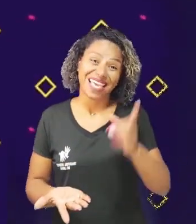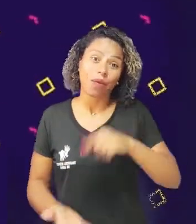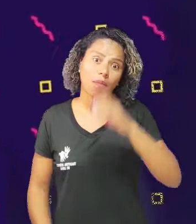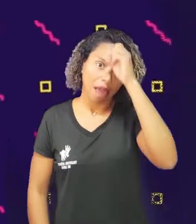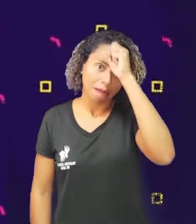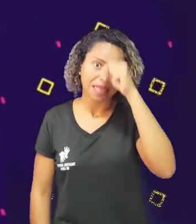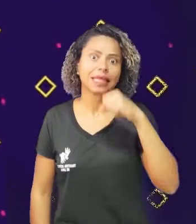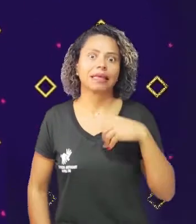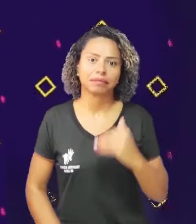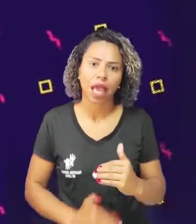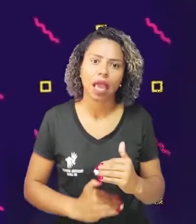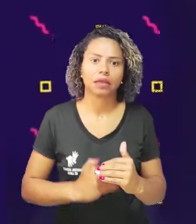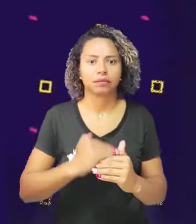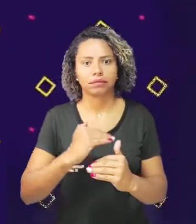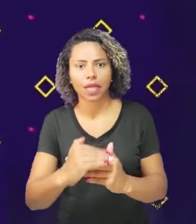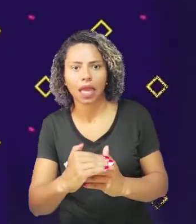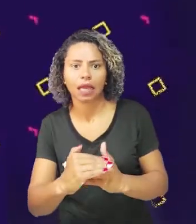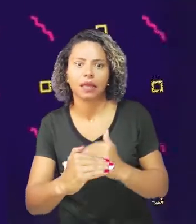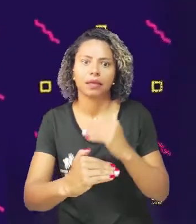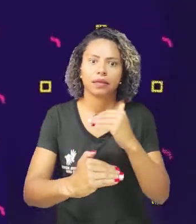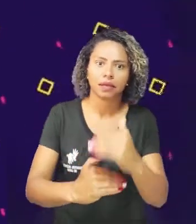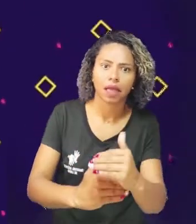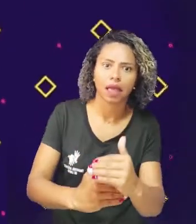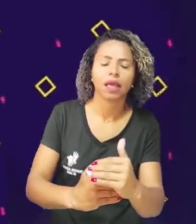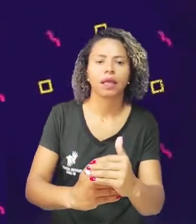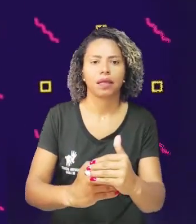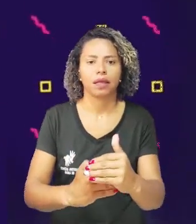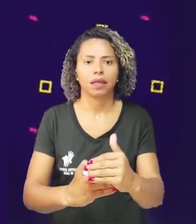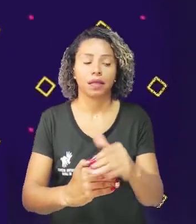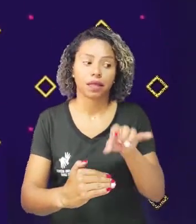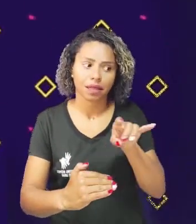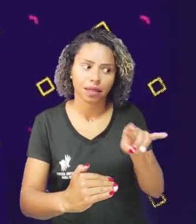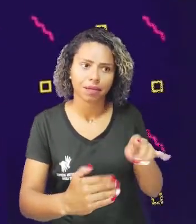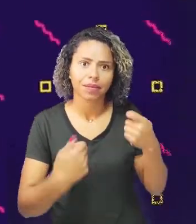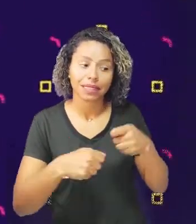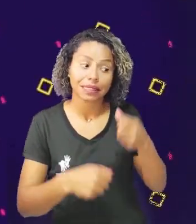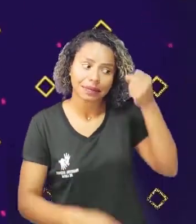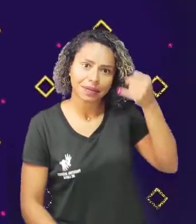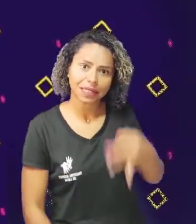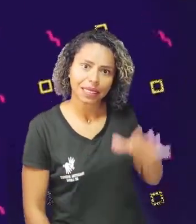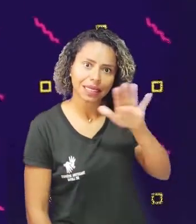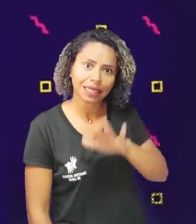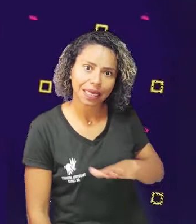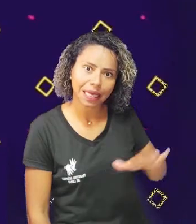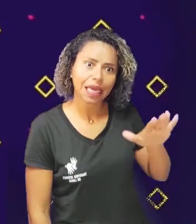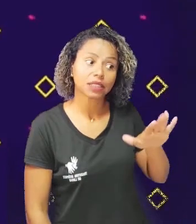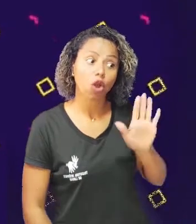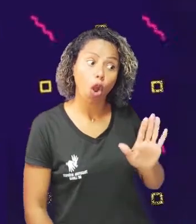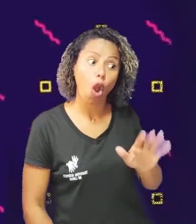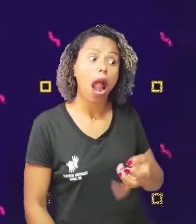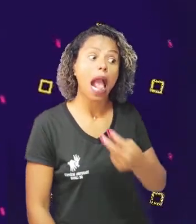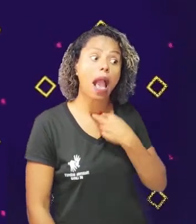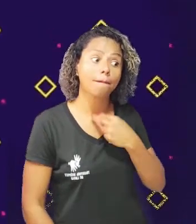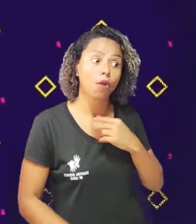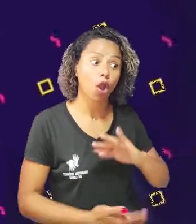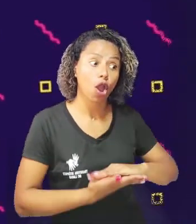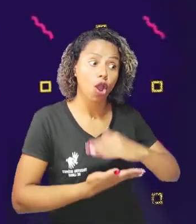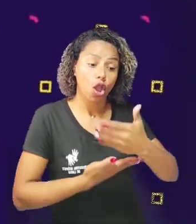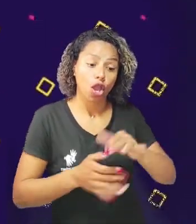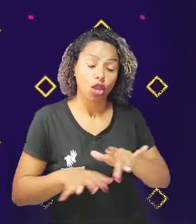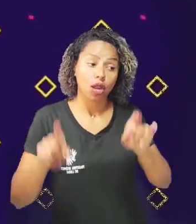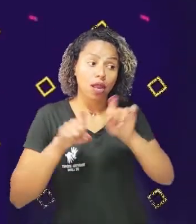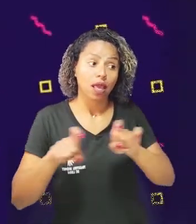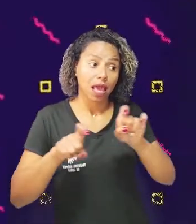conseguir, né? Que isso é uma aprendizagem, né? É um pouquinho ali, né? Botando ali a sementinha na cabeça da criança